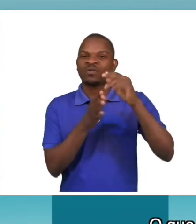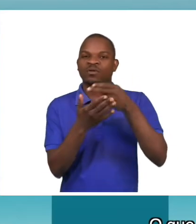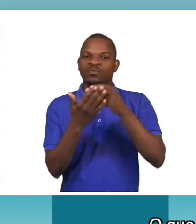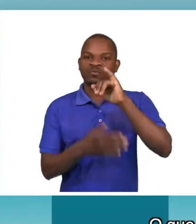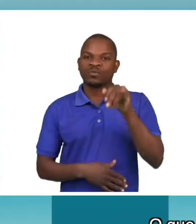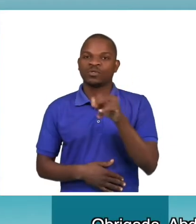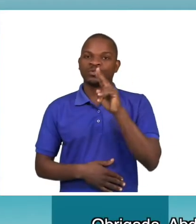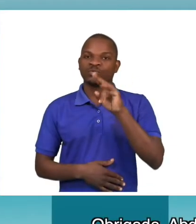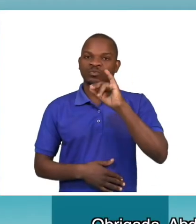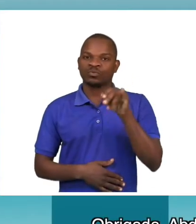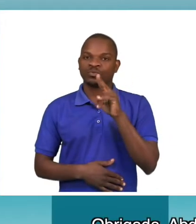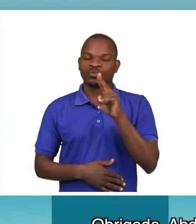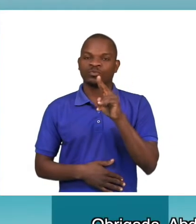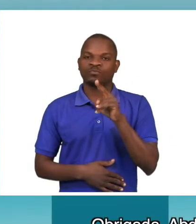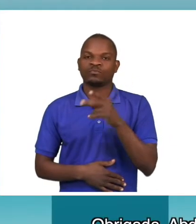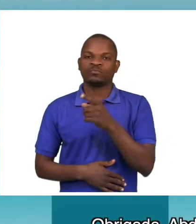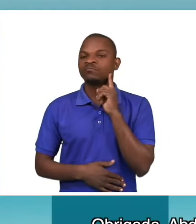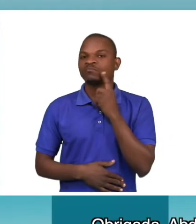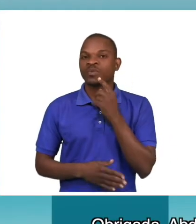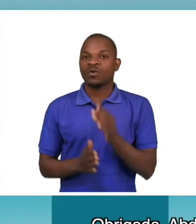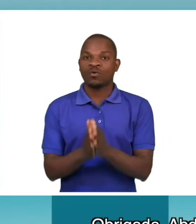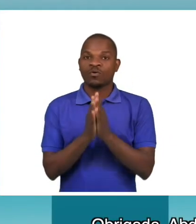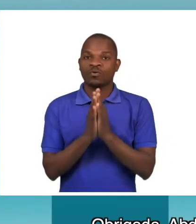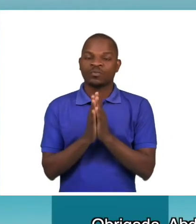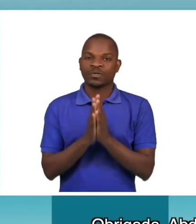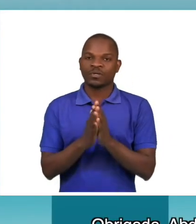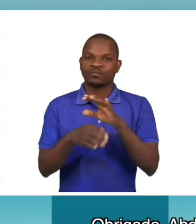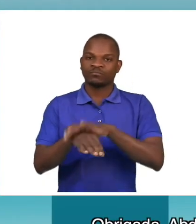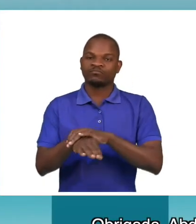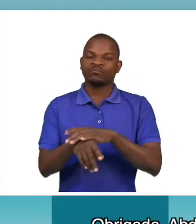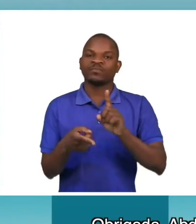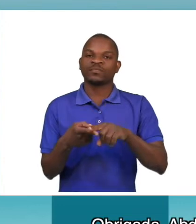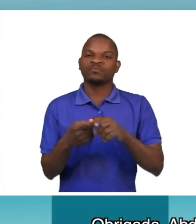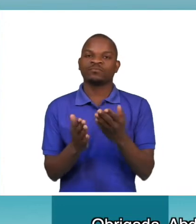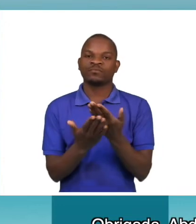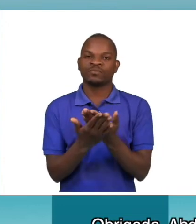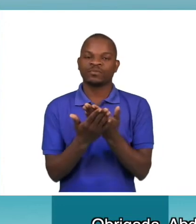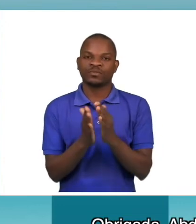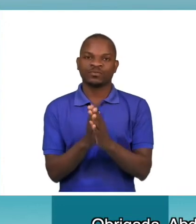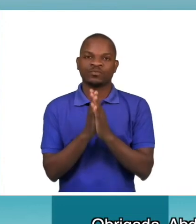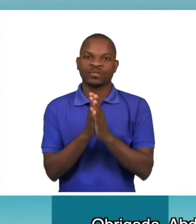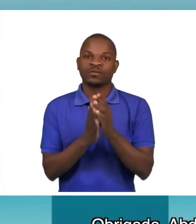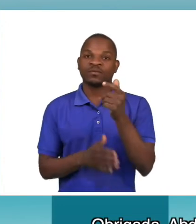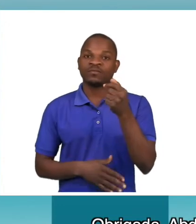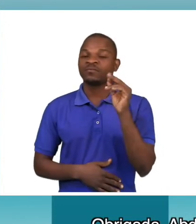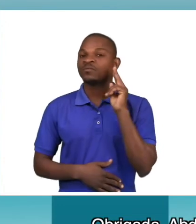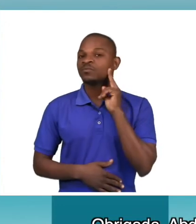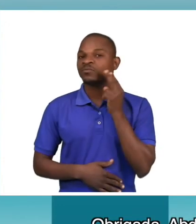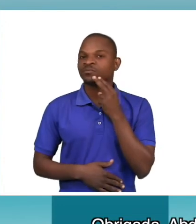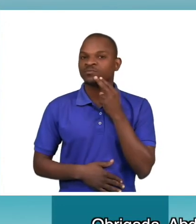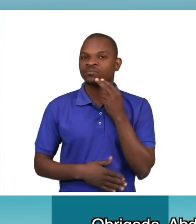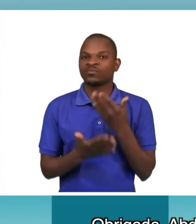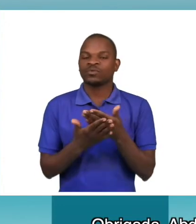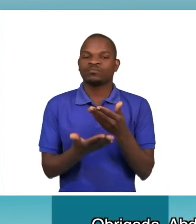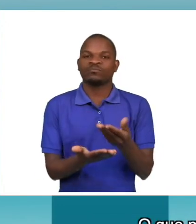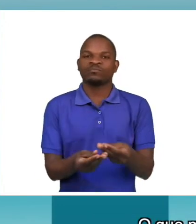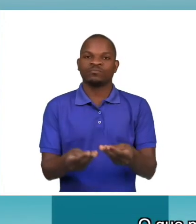Obrigada Abdul é um prazer estar aqui convosco e agradeço uma vez mais à TV Surdo por esta oportunidade